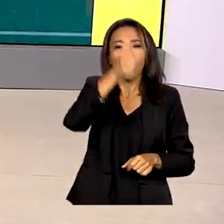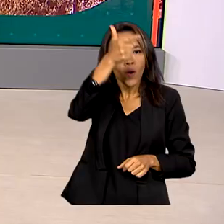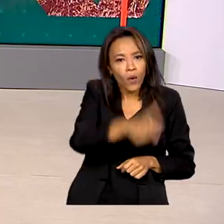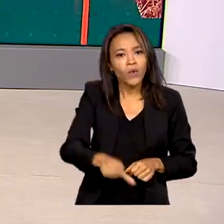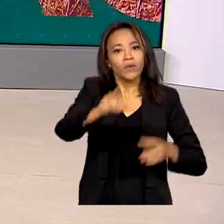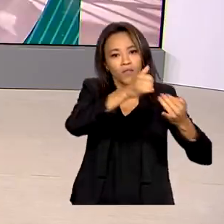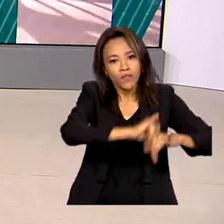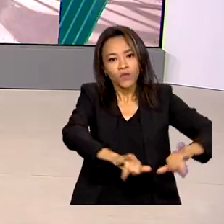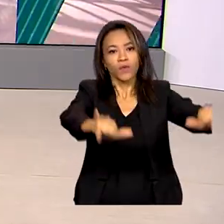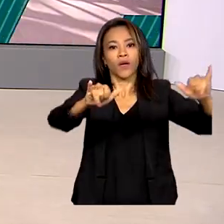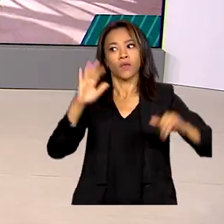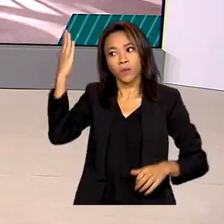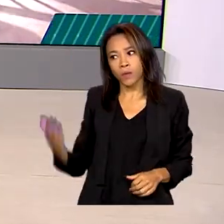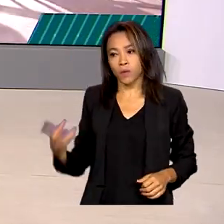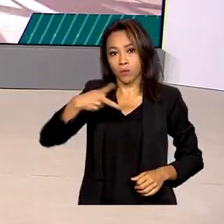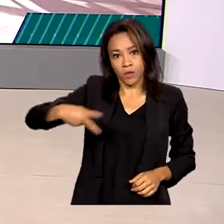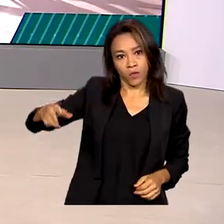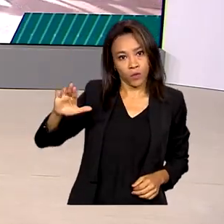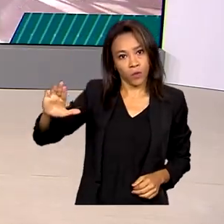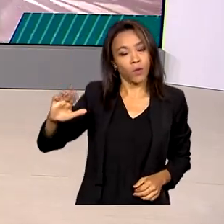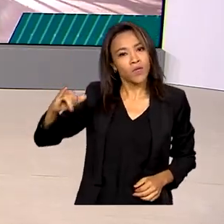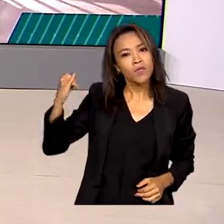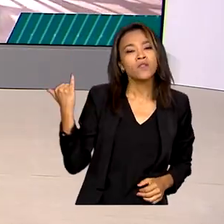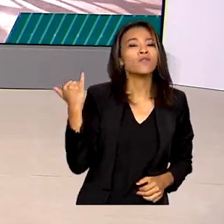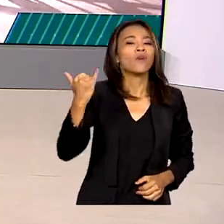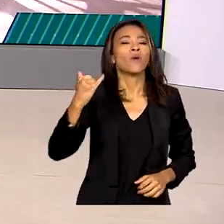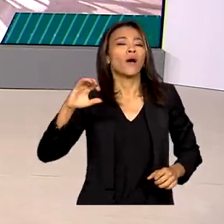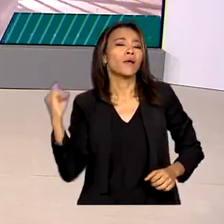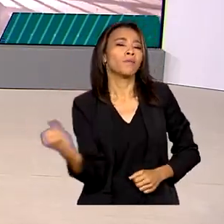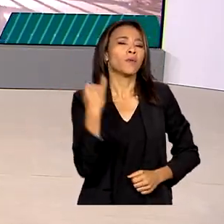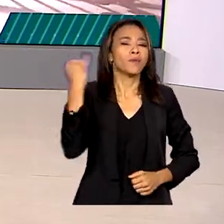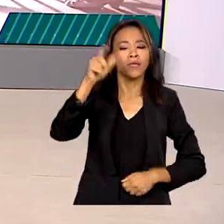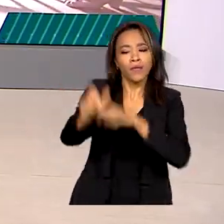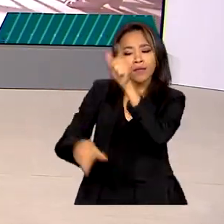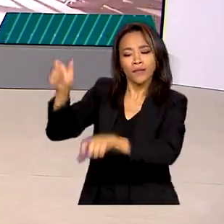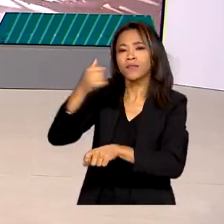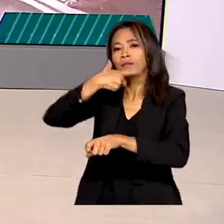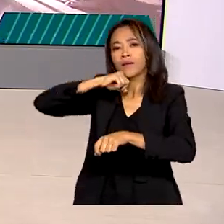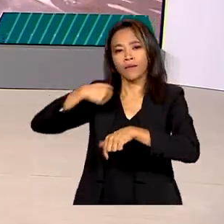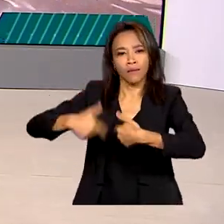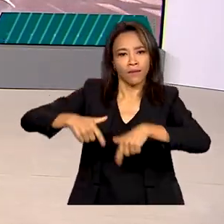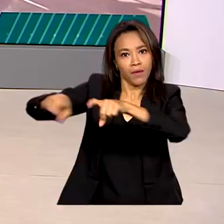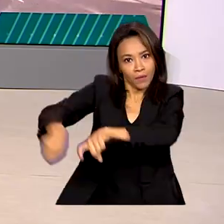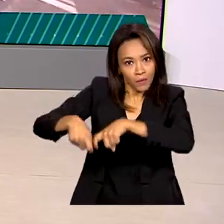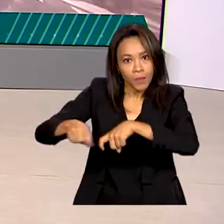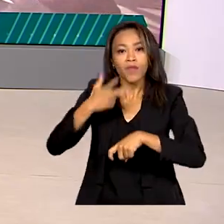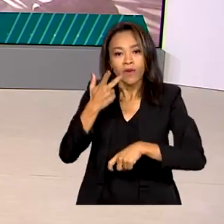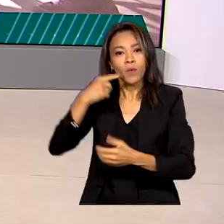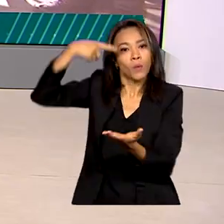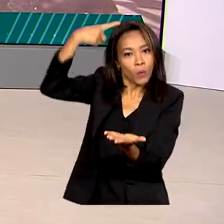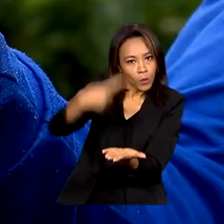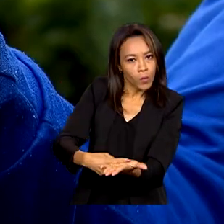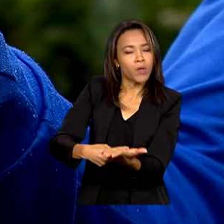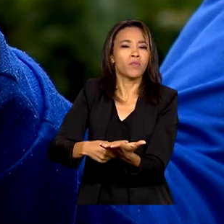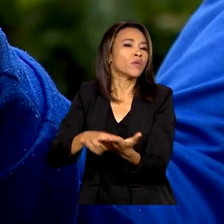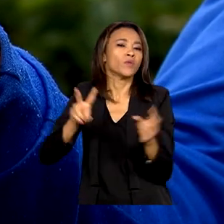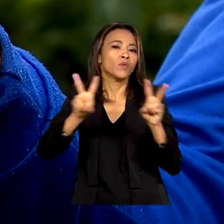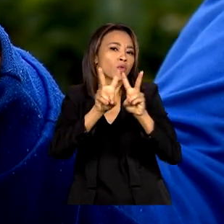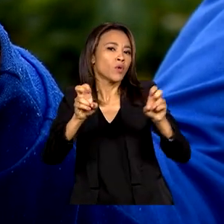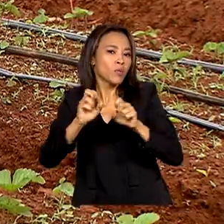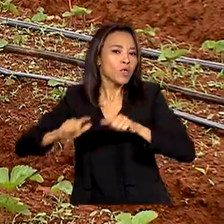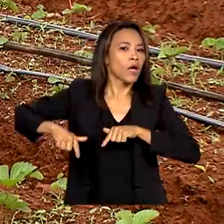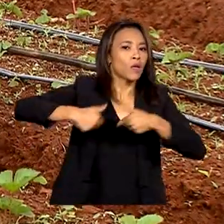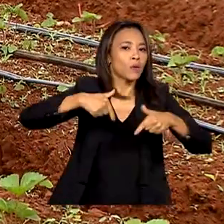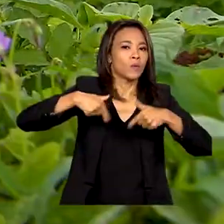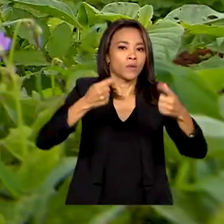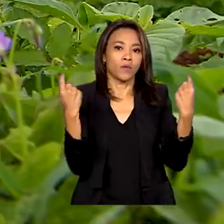O presidente Lula destacou a importância dos trabalhadores do campo e reiterou o compromisso de combater a fome.